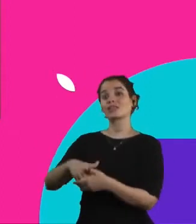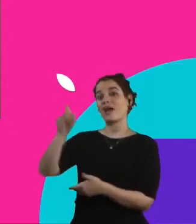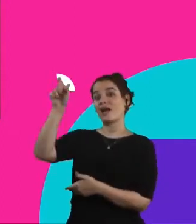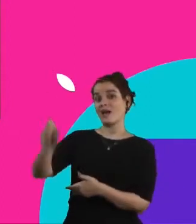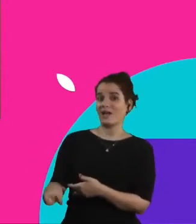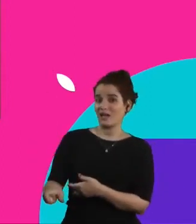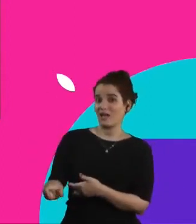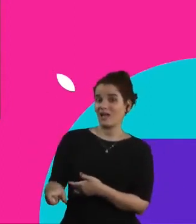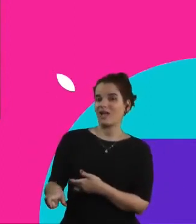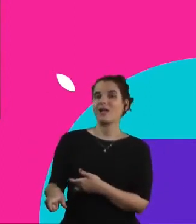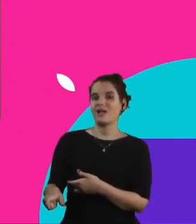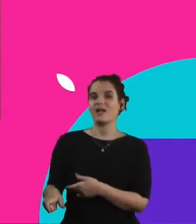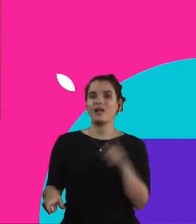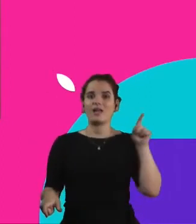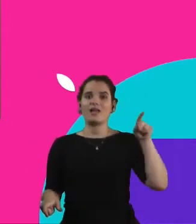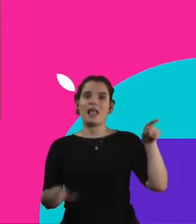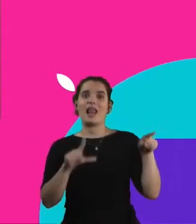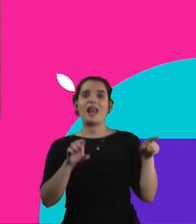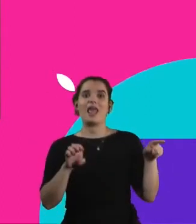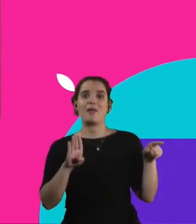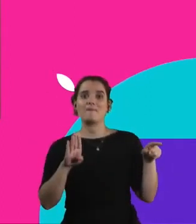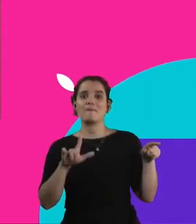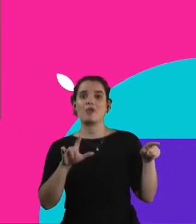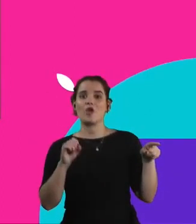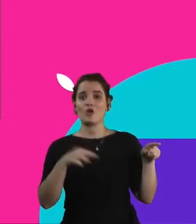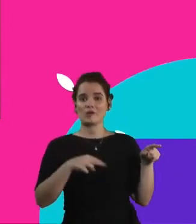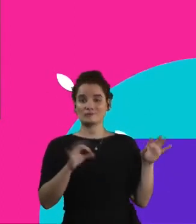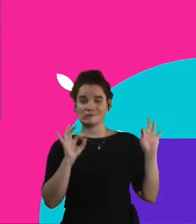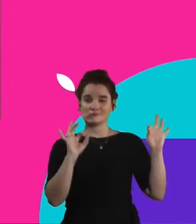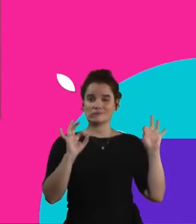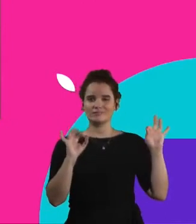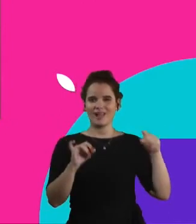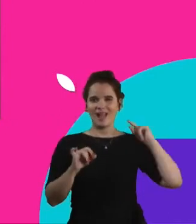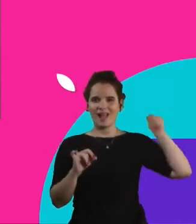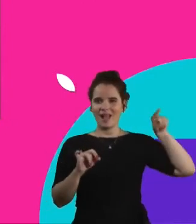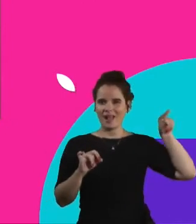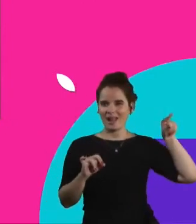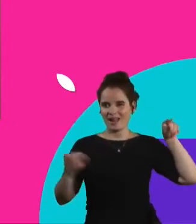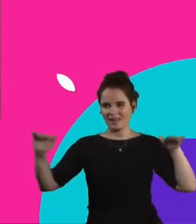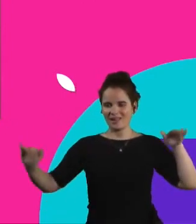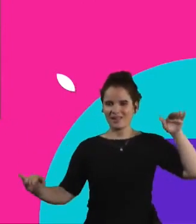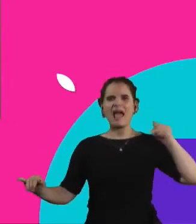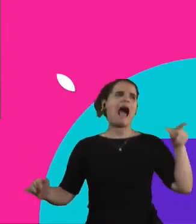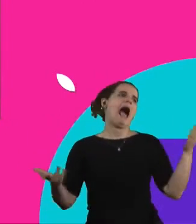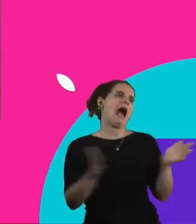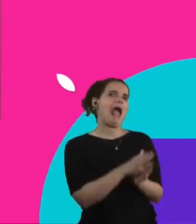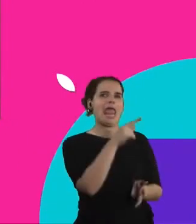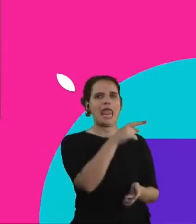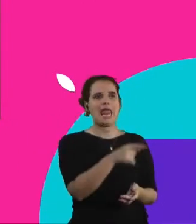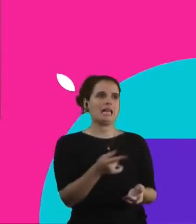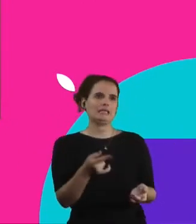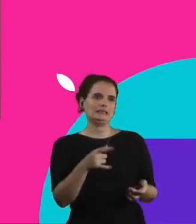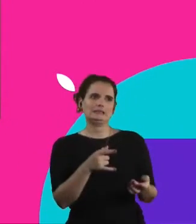indivíduo que o indivíduo que mora no Alto Leblon. Eu não estou falando que o indivíduo do Alto Leblon ele esteja equivocado no voto